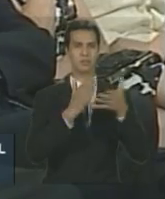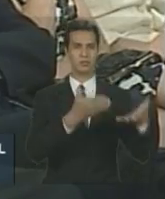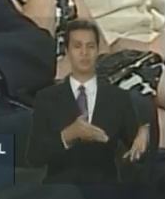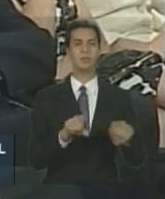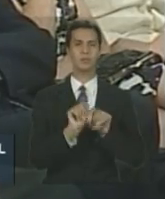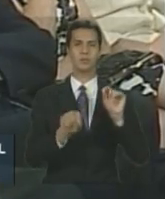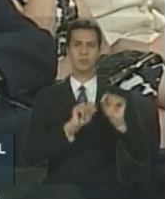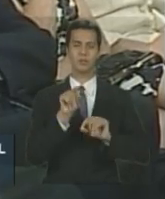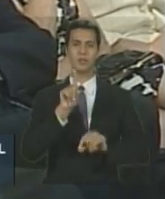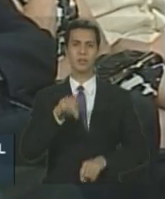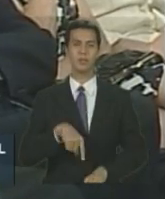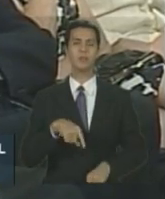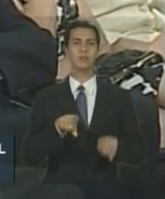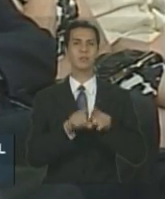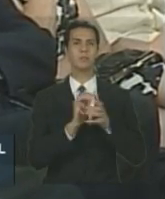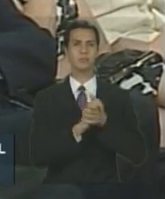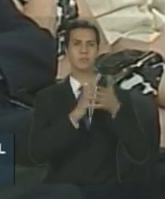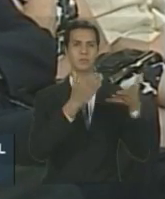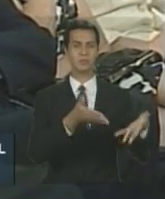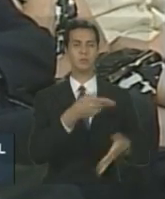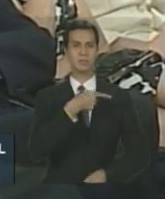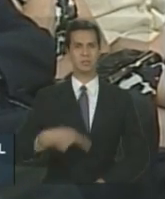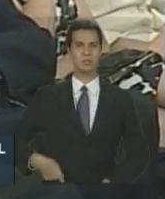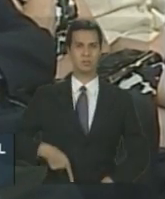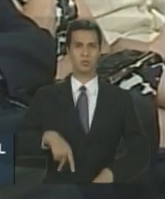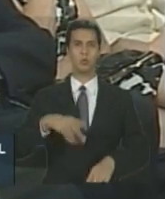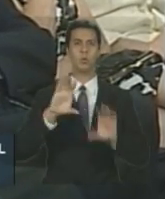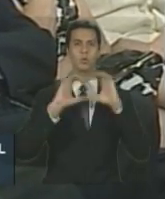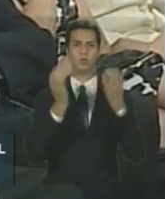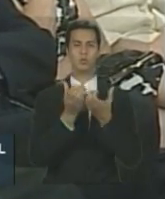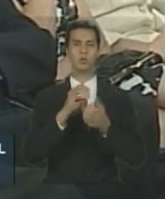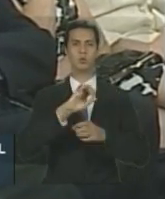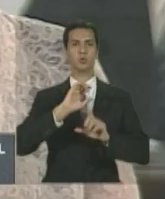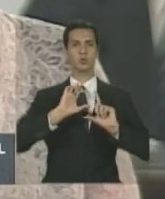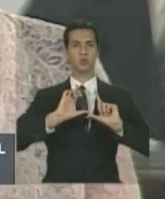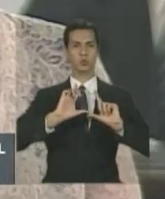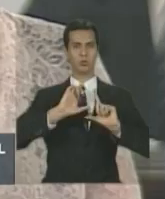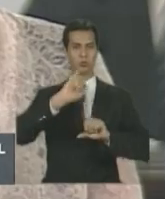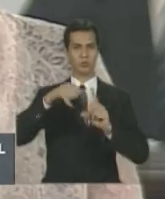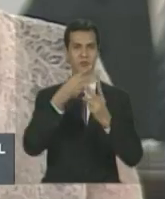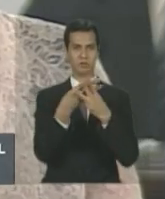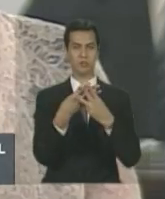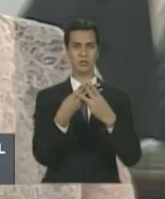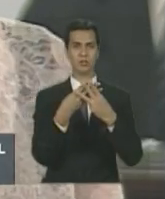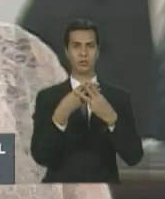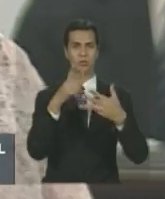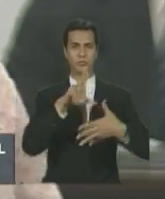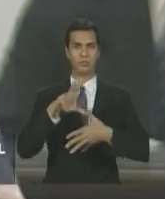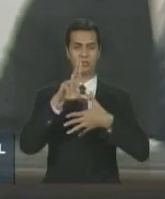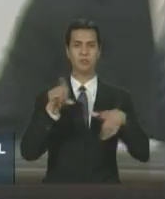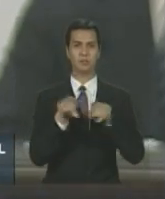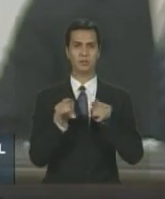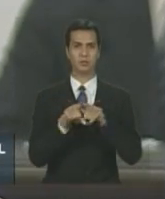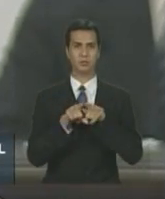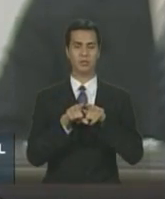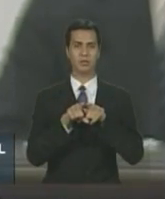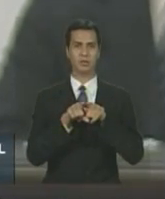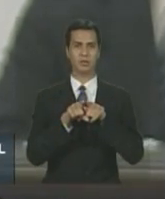Congresso Judaico Latino-Americano. O Rabino Ariel, também não vou